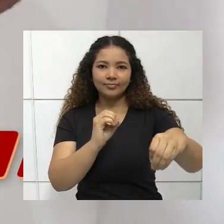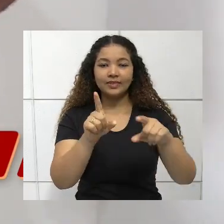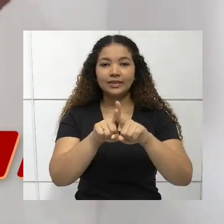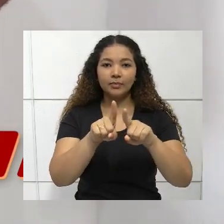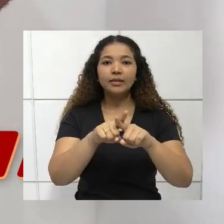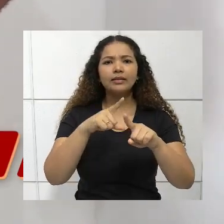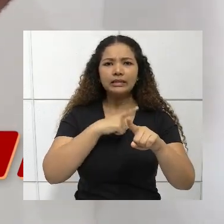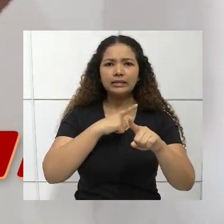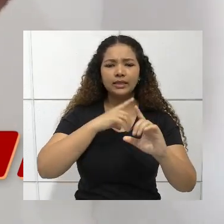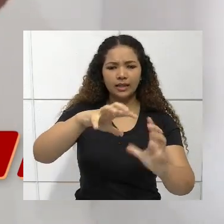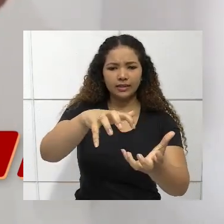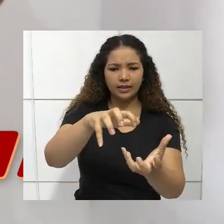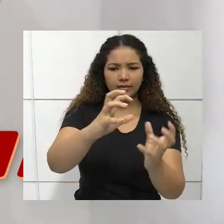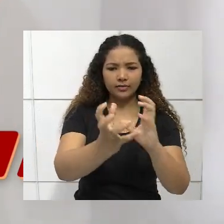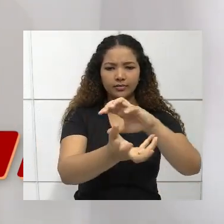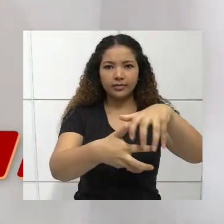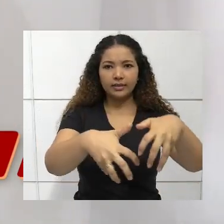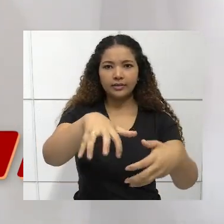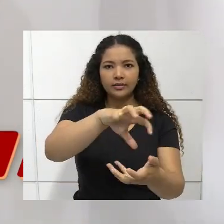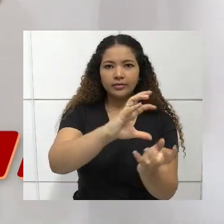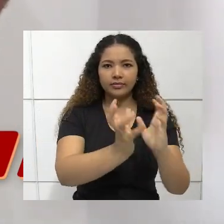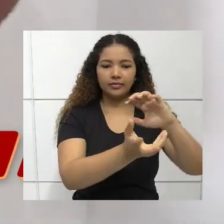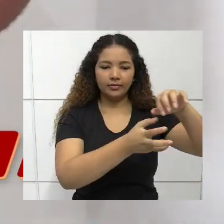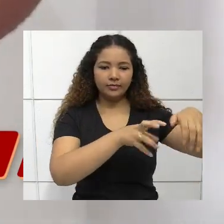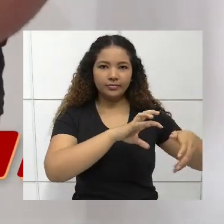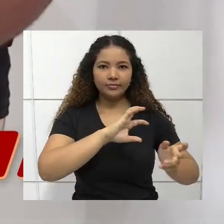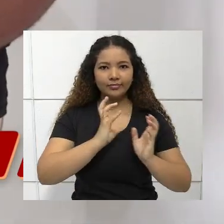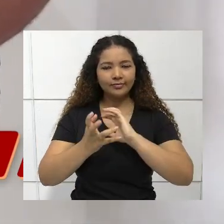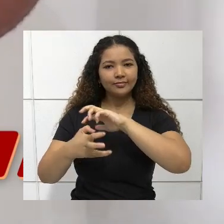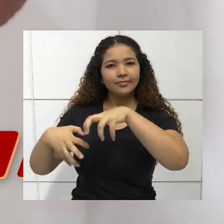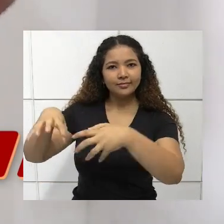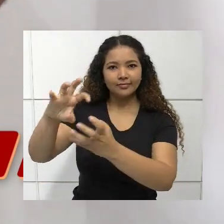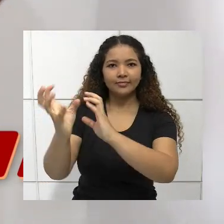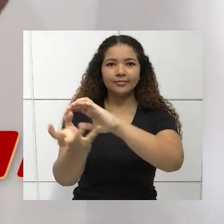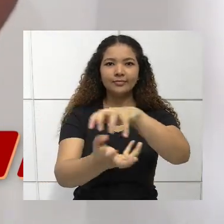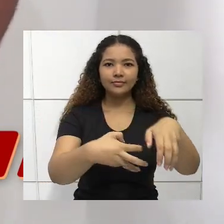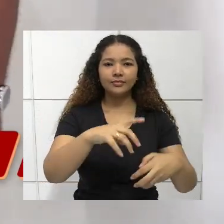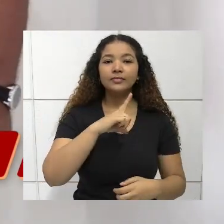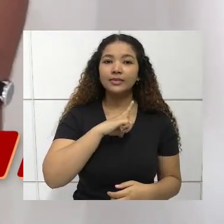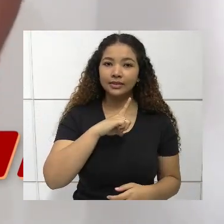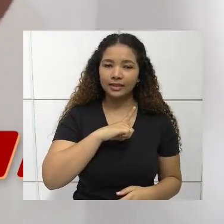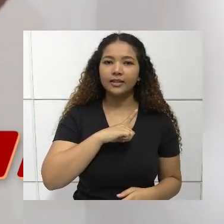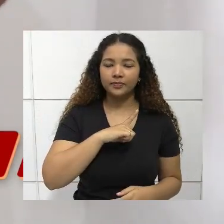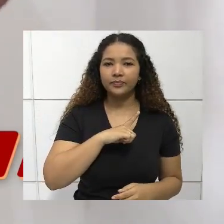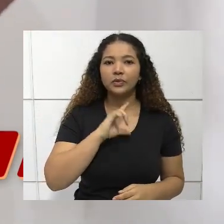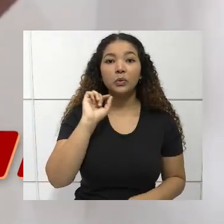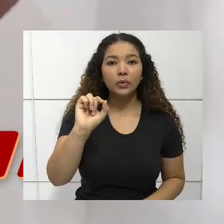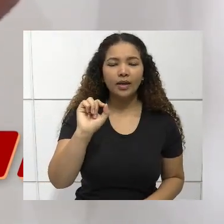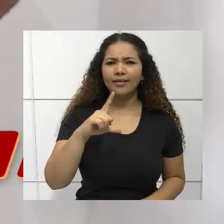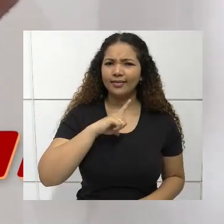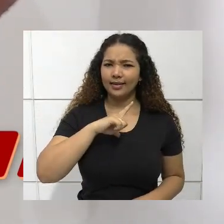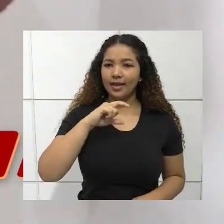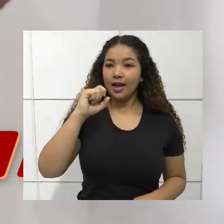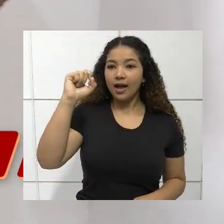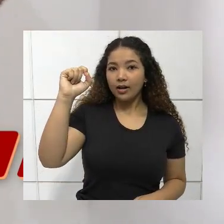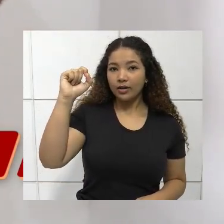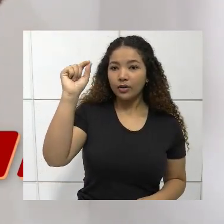torno do seu próprio eixo, né, que tem essa inclinação aqui. Então, nós temos a Lua, né, que é o satélite natural da Terra, que